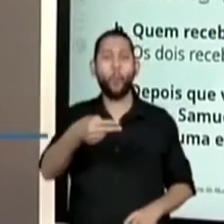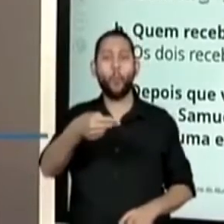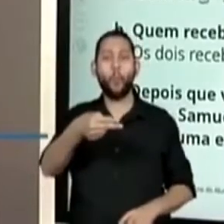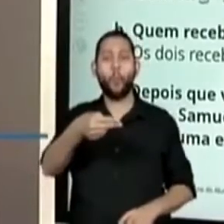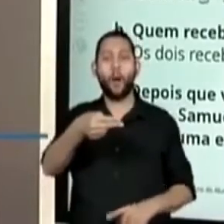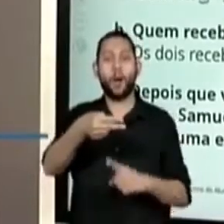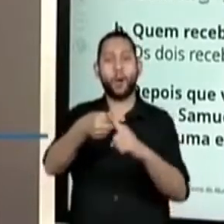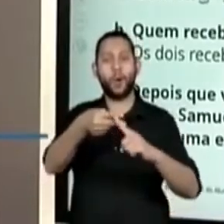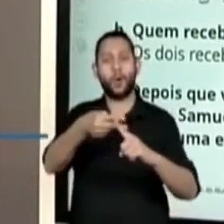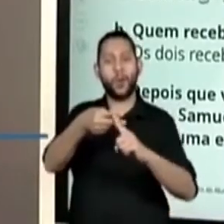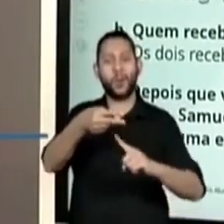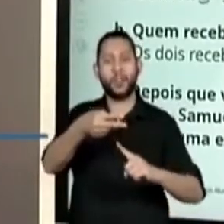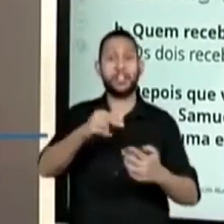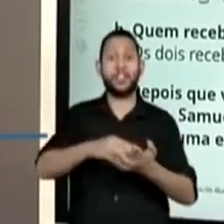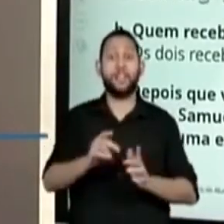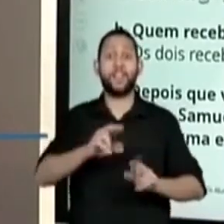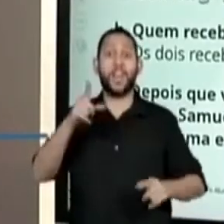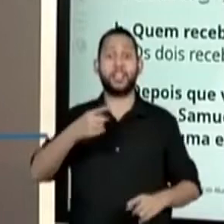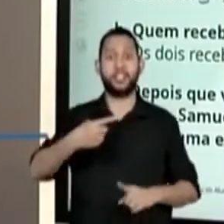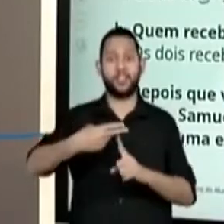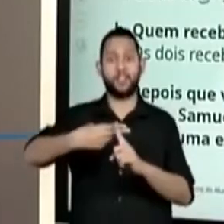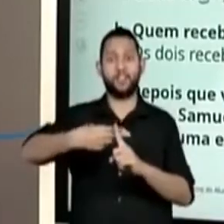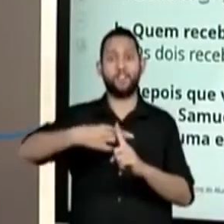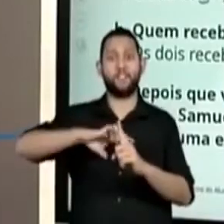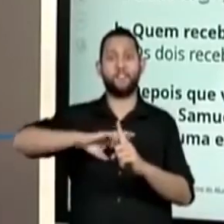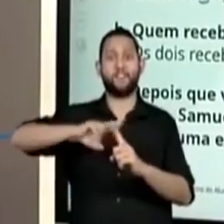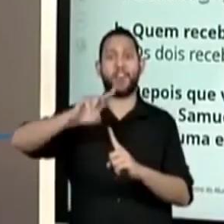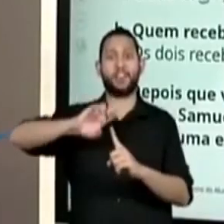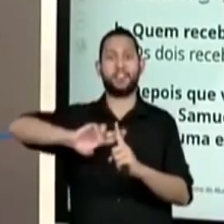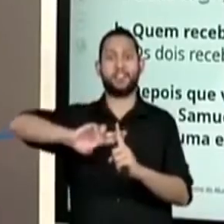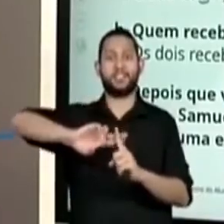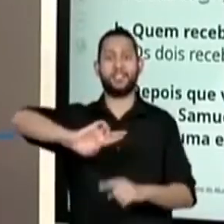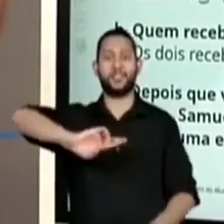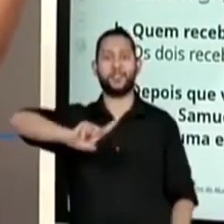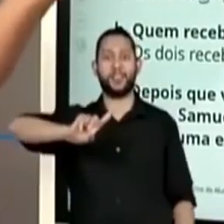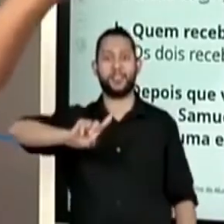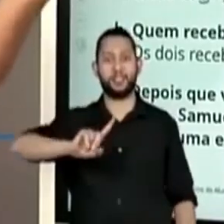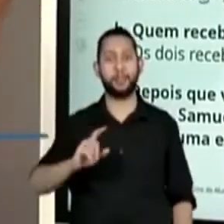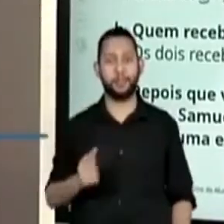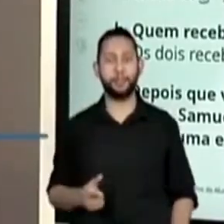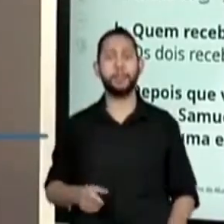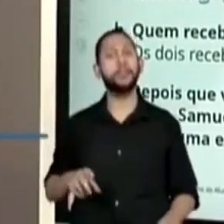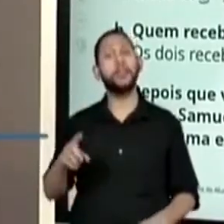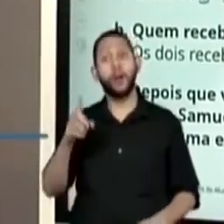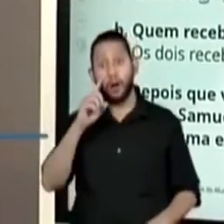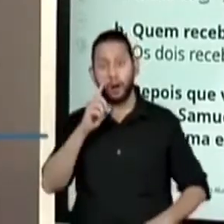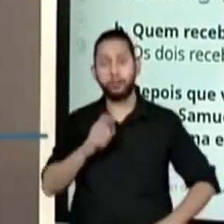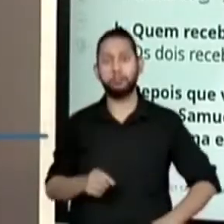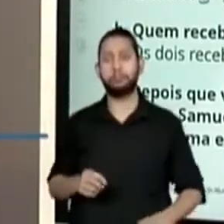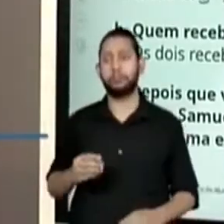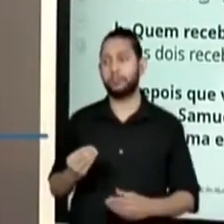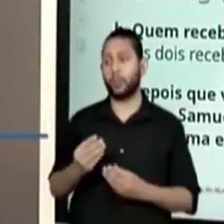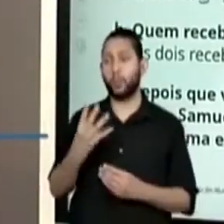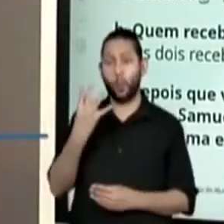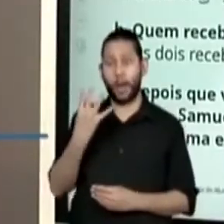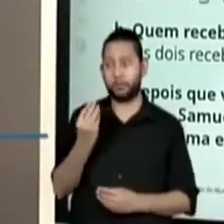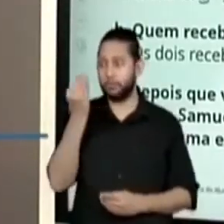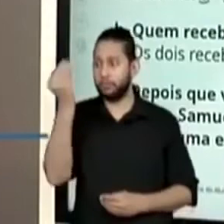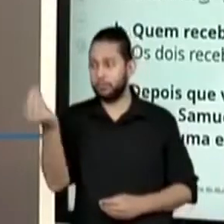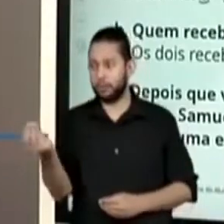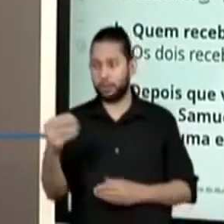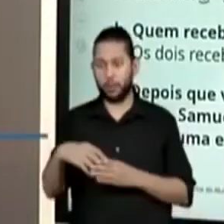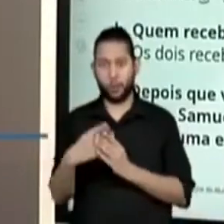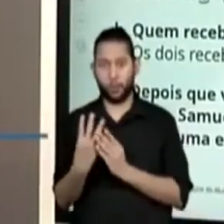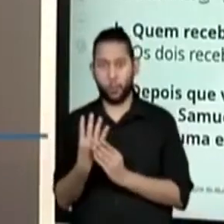cortado no caso relação de igualdade tornar eu distribuir mais quatro cartas para um e mais quatro para o outro